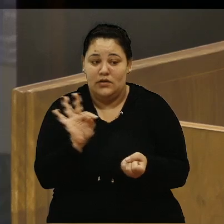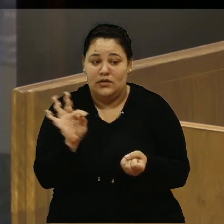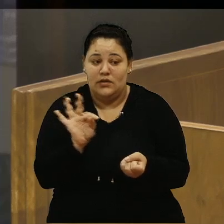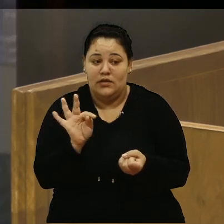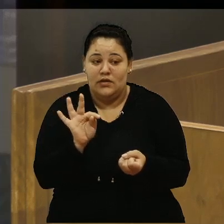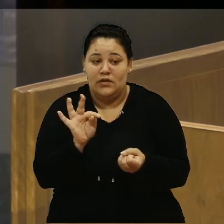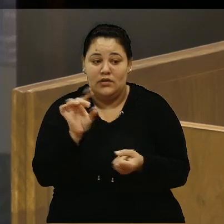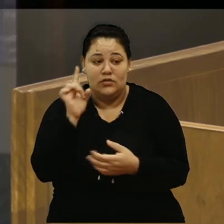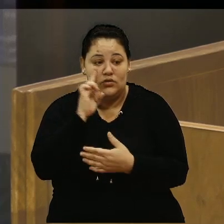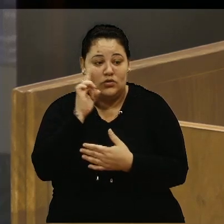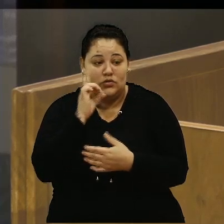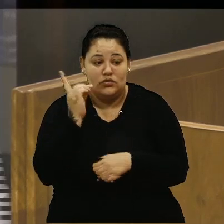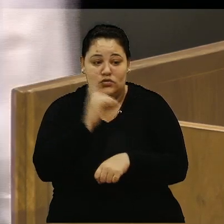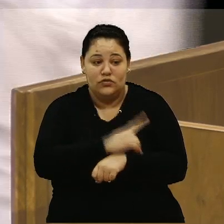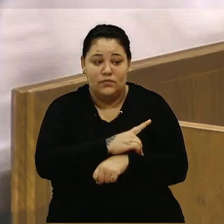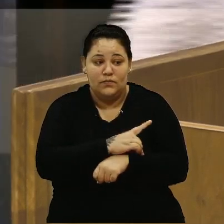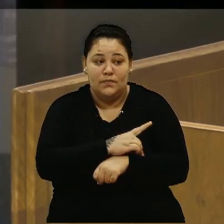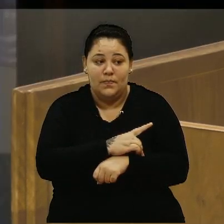resíduos recicláveis.